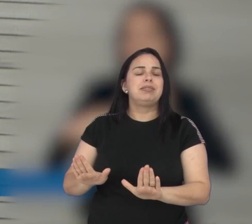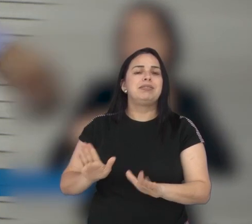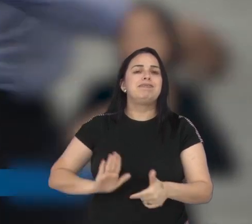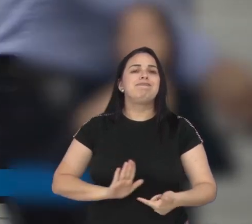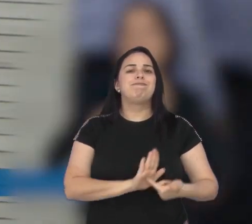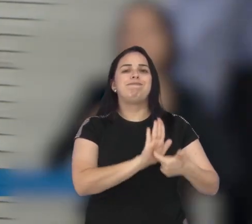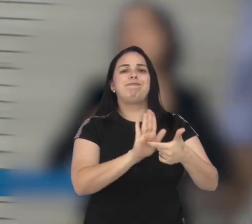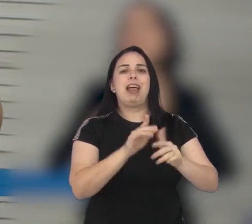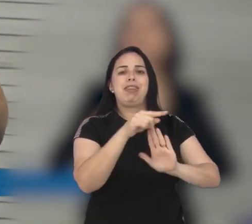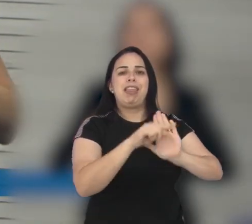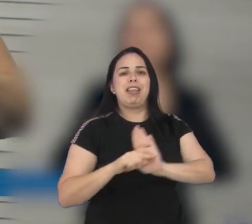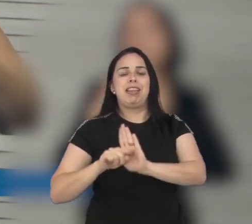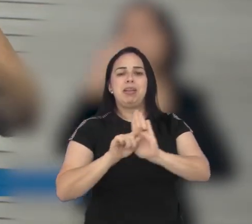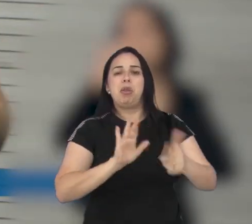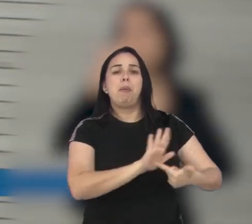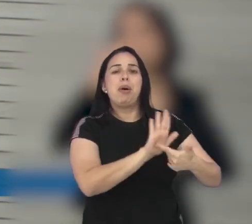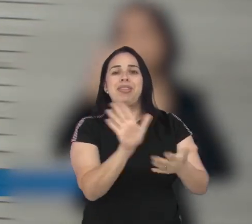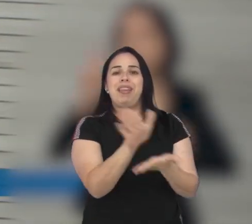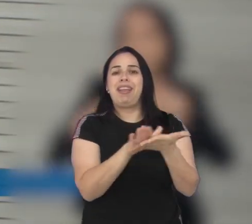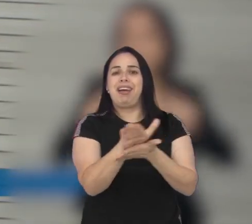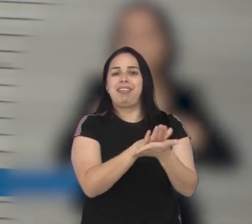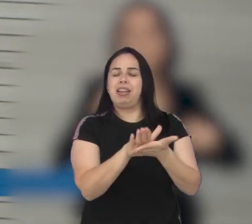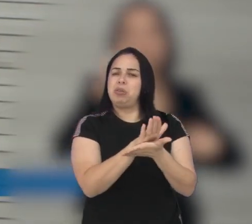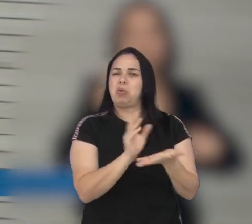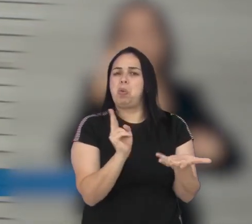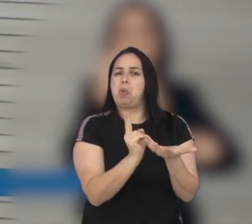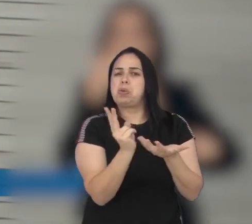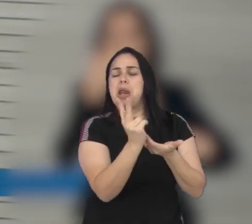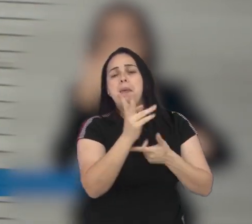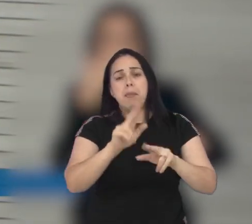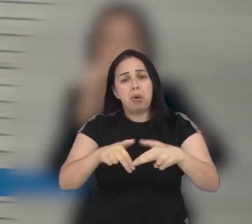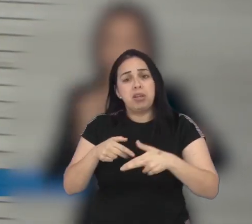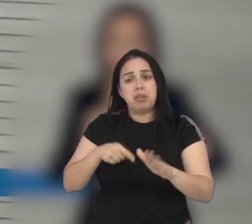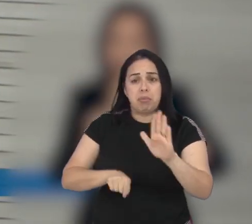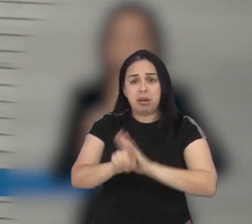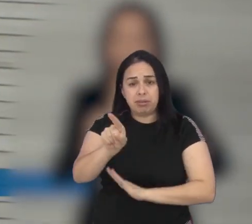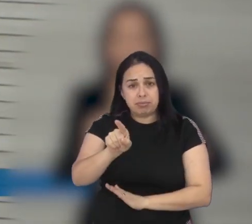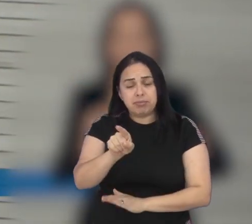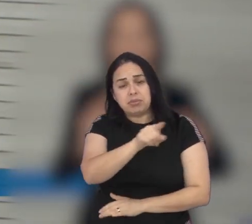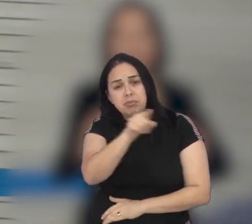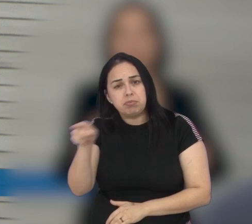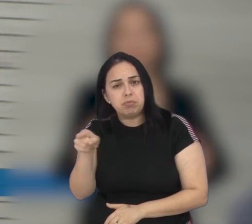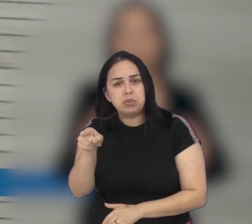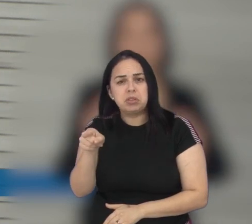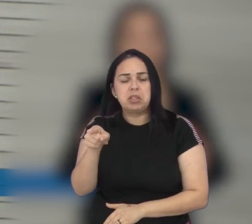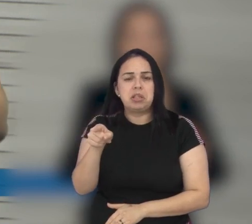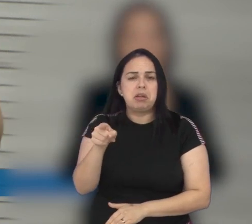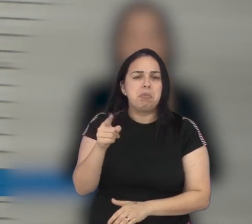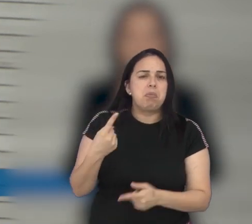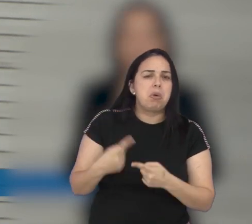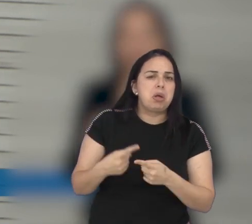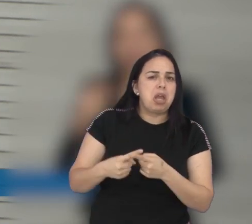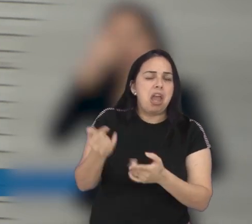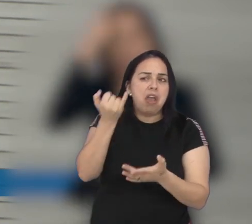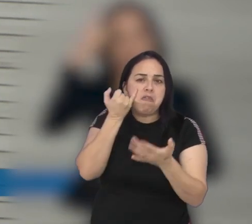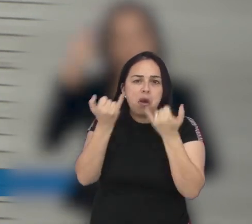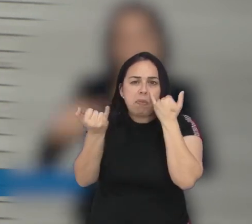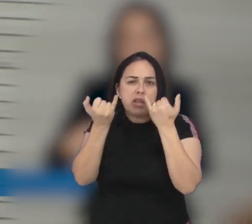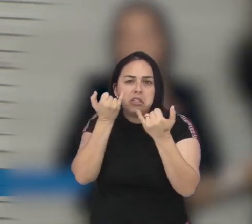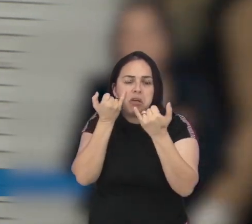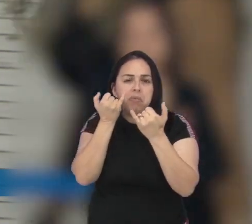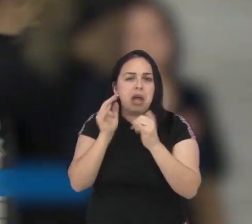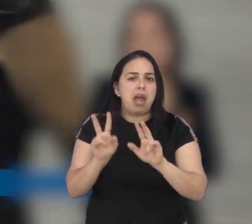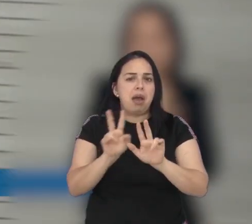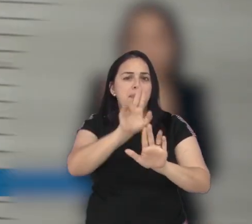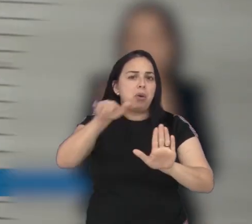os números eles não aparecem no Conselho Tutelar e aí eu pergunto, ao doutor se ele